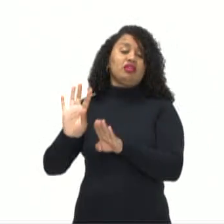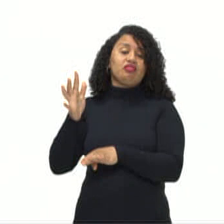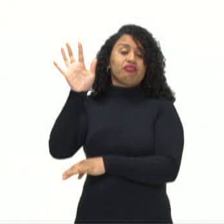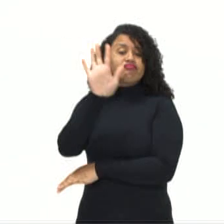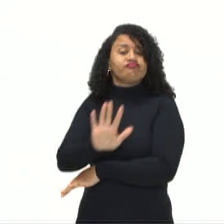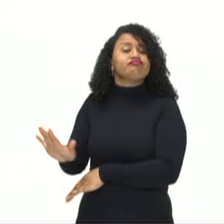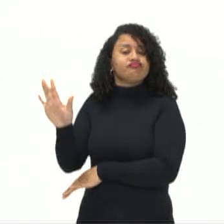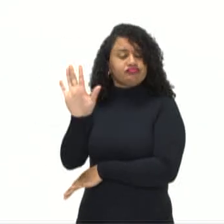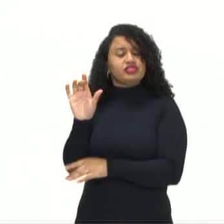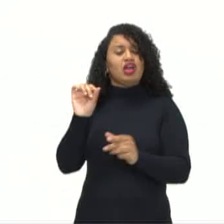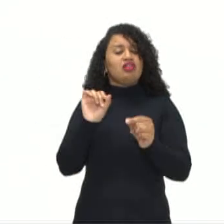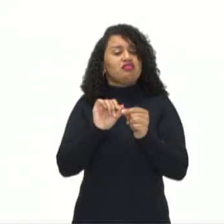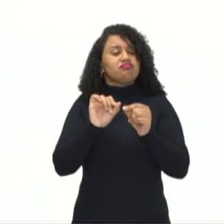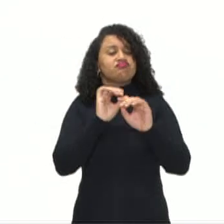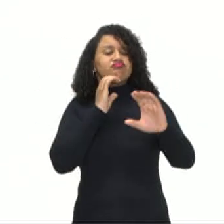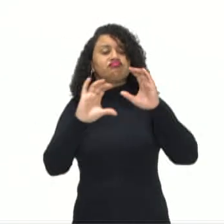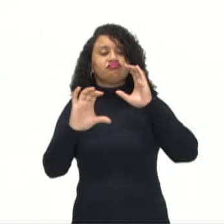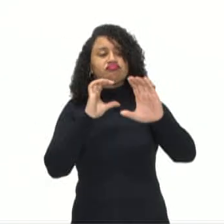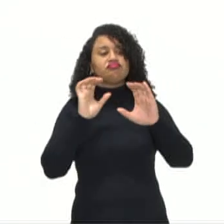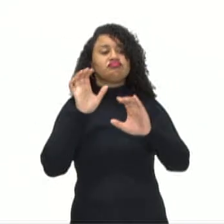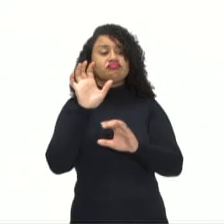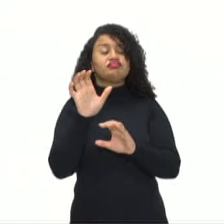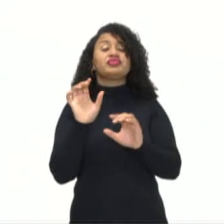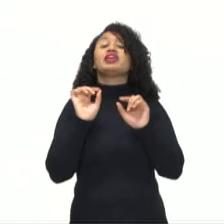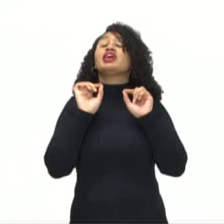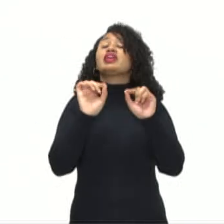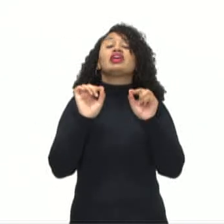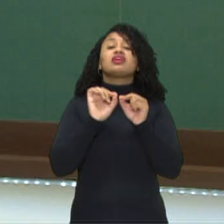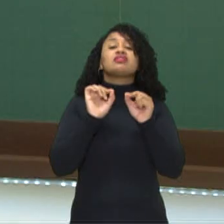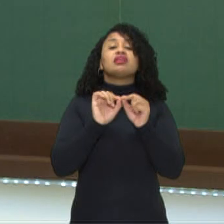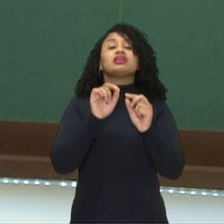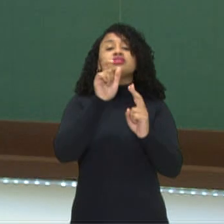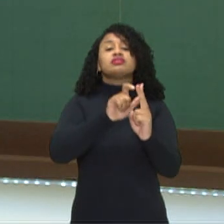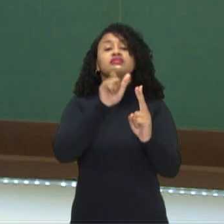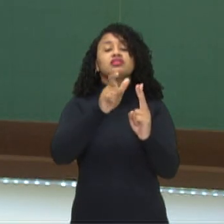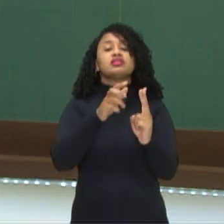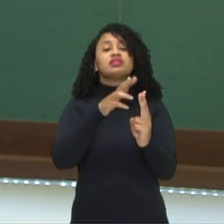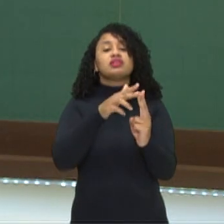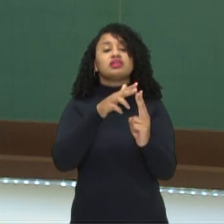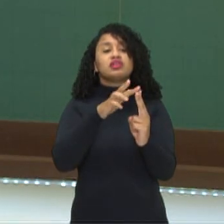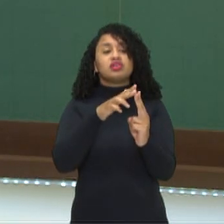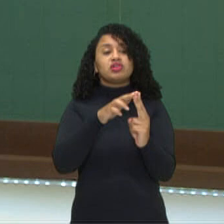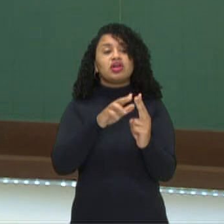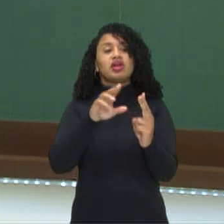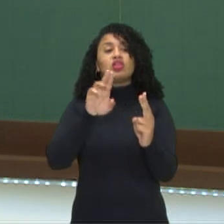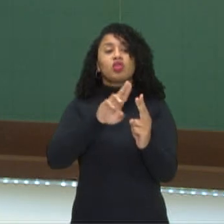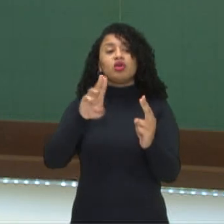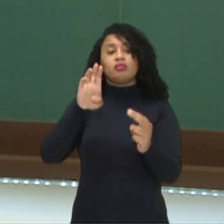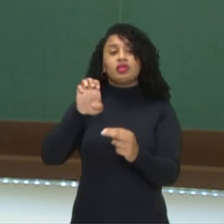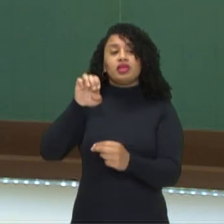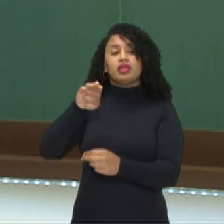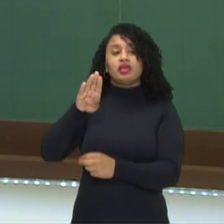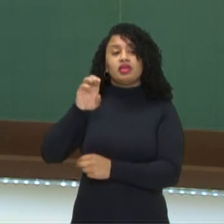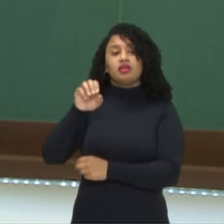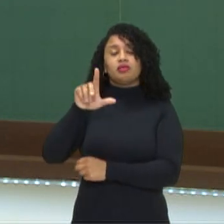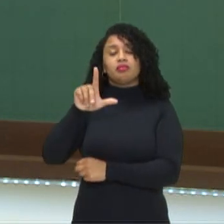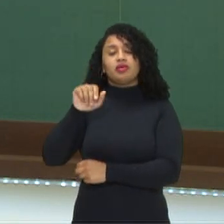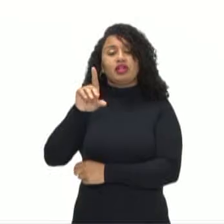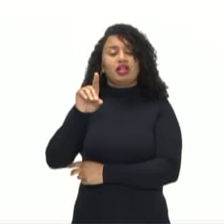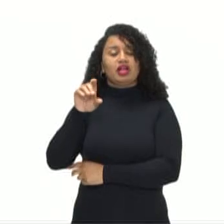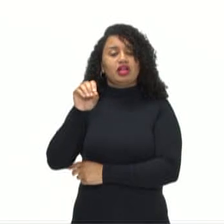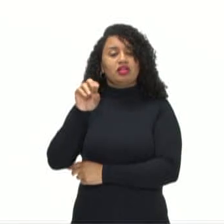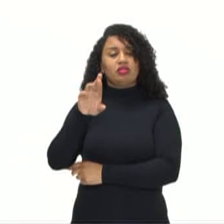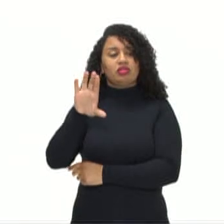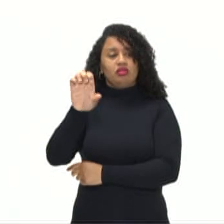é feita essa embolada, né? E quem faz a embolada são os emboladores. Então, uma espécie